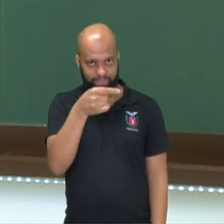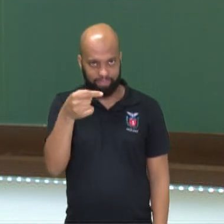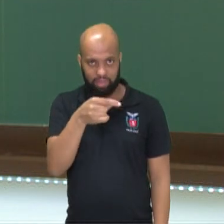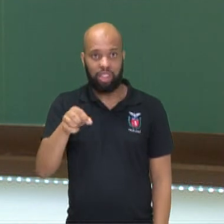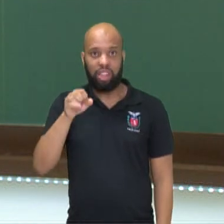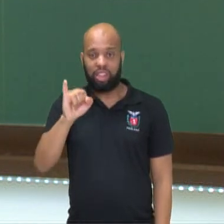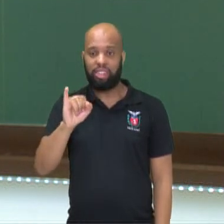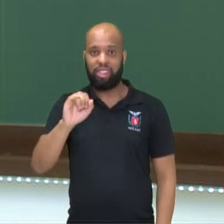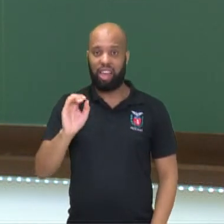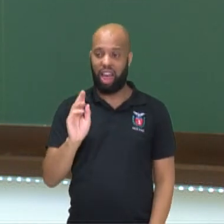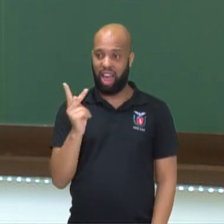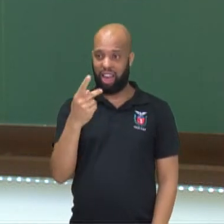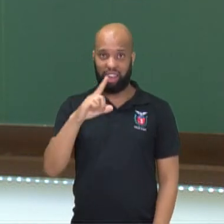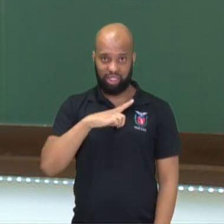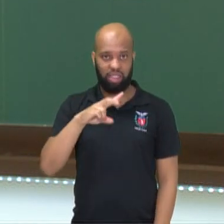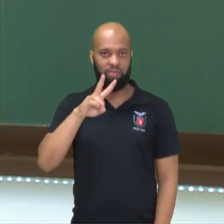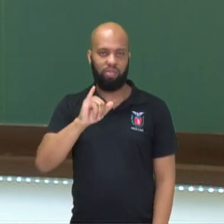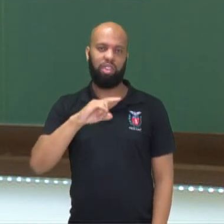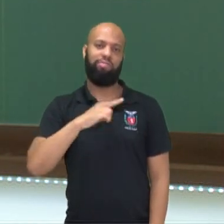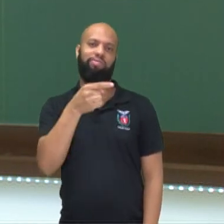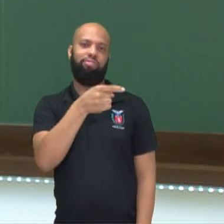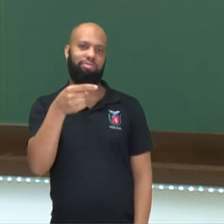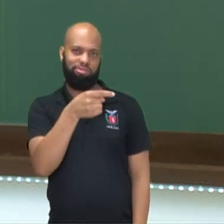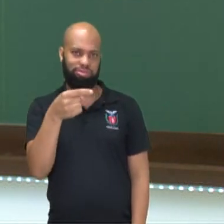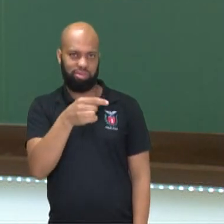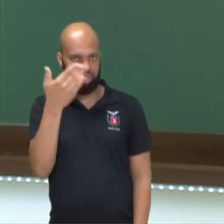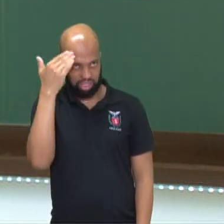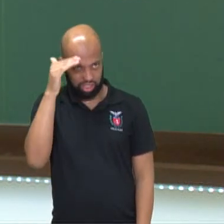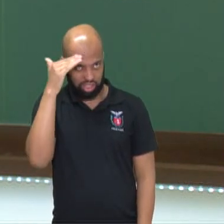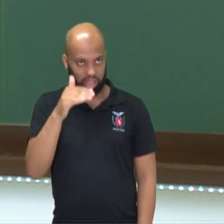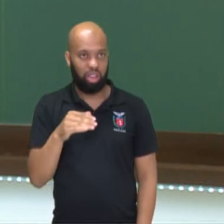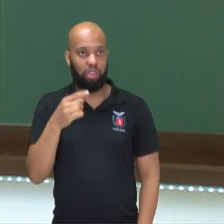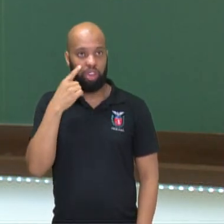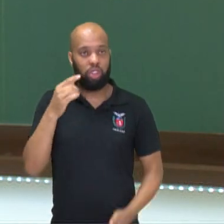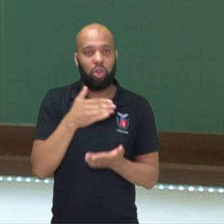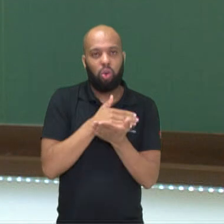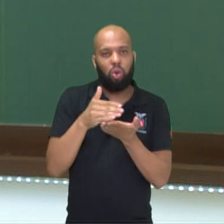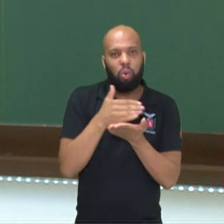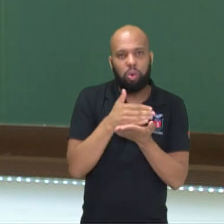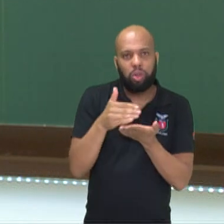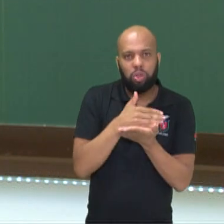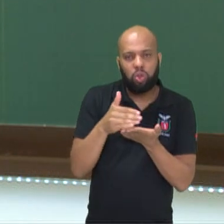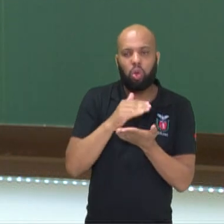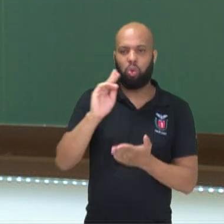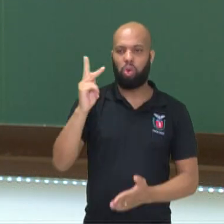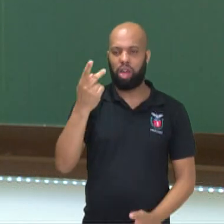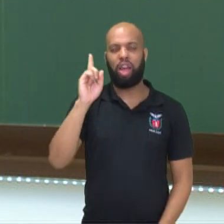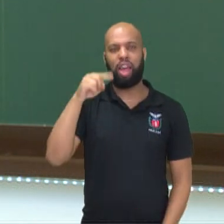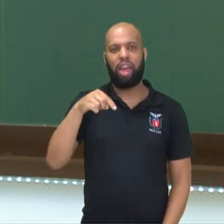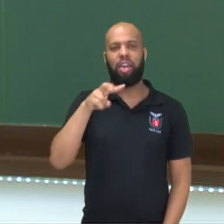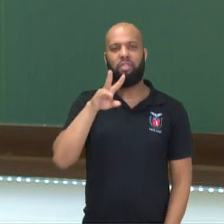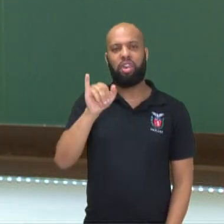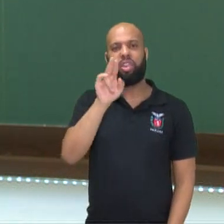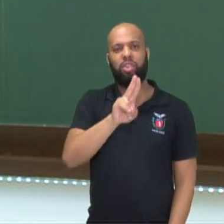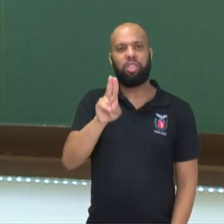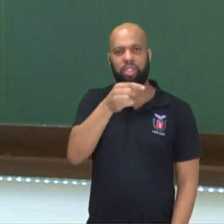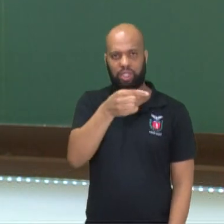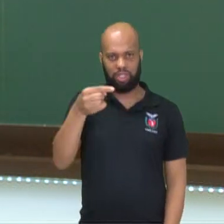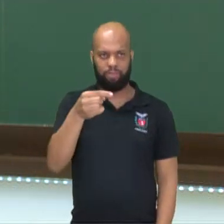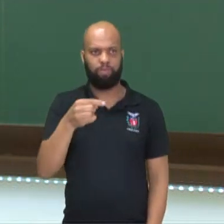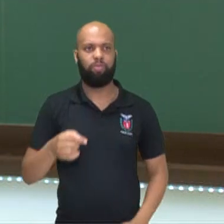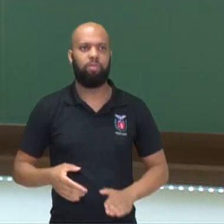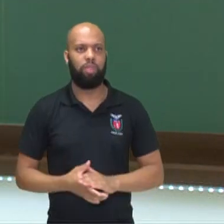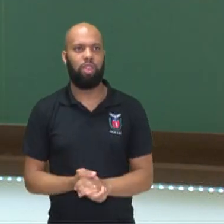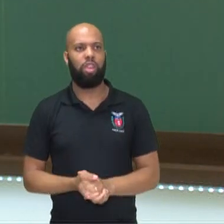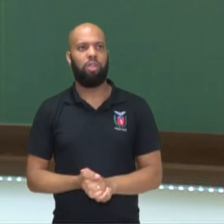rimou? Terminou com H, hífen virá. Boa, aliás, começou com H, né? Não terminou, professor? Começou com H, hífen virá. Vamos